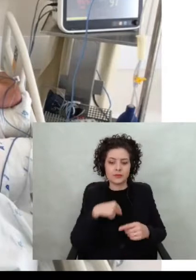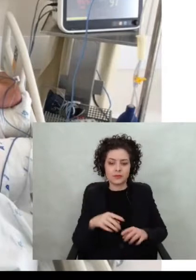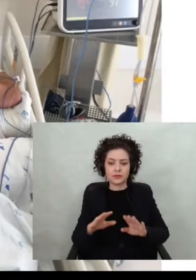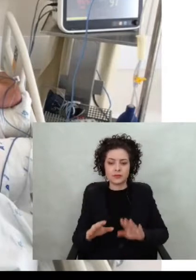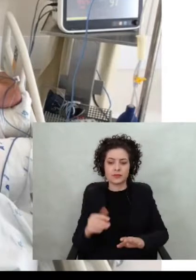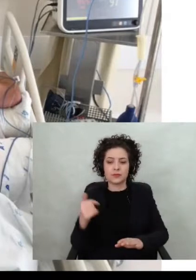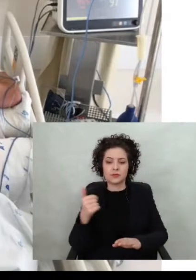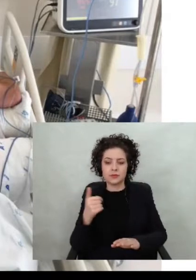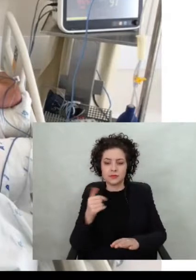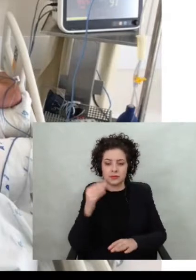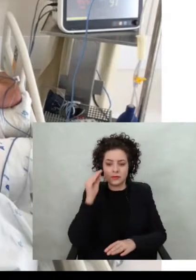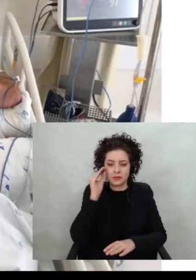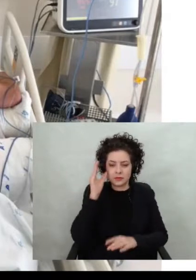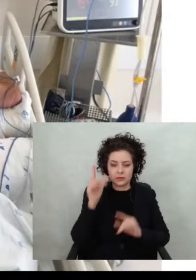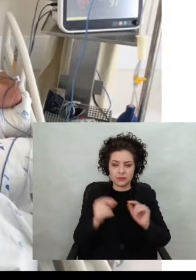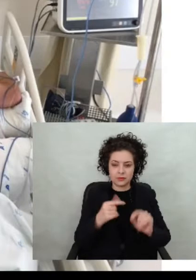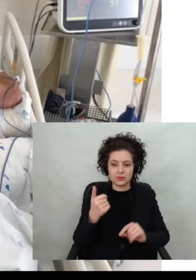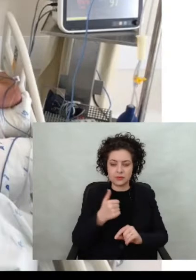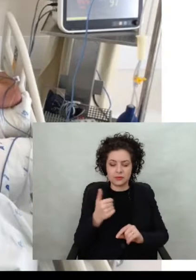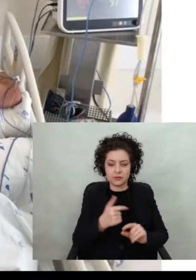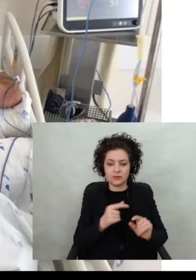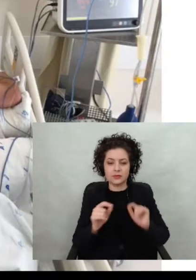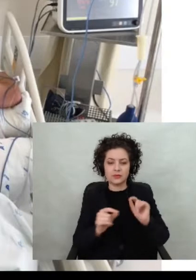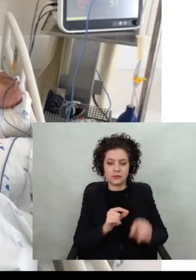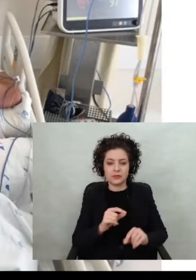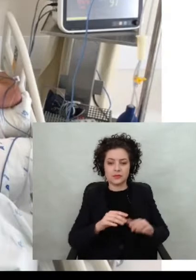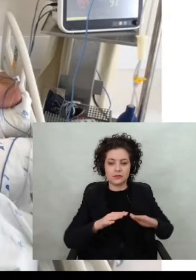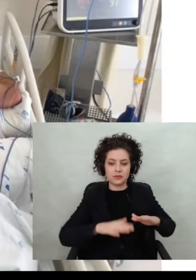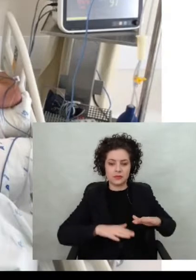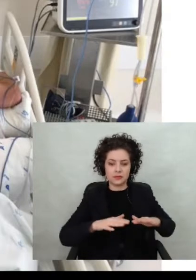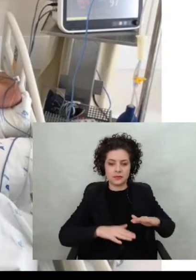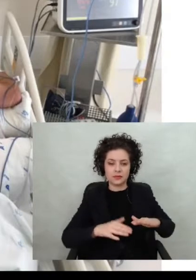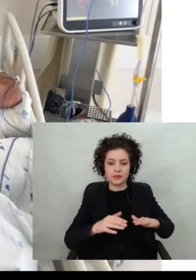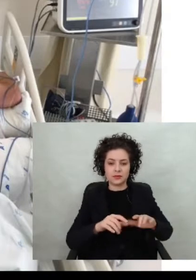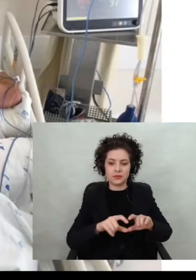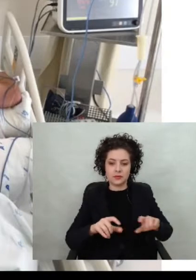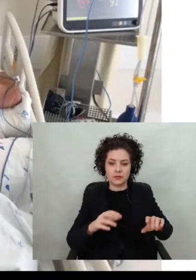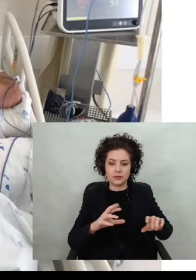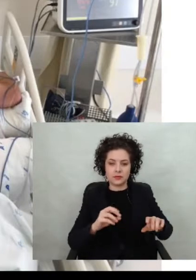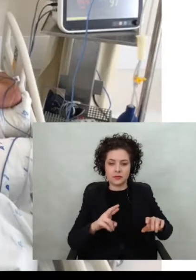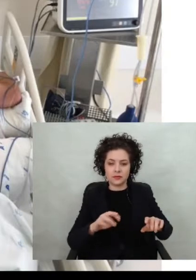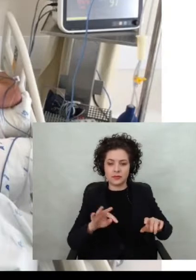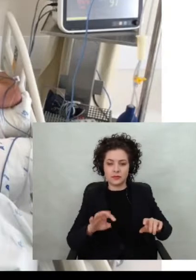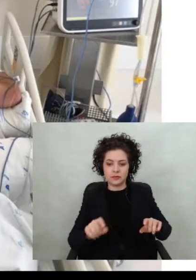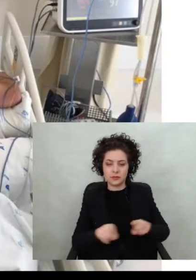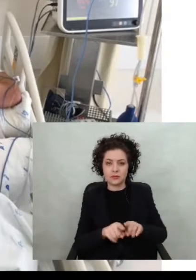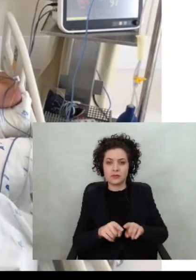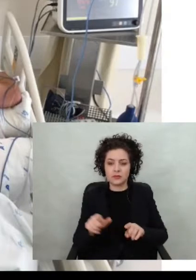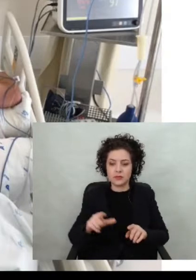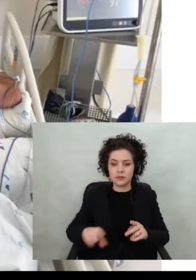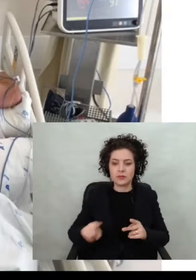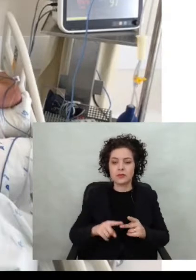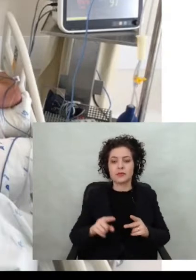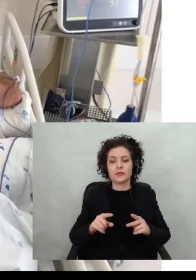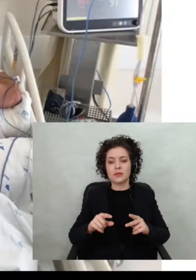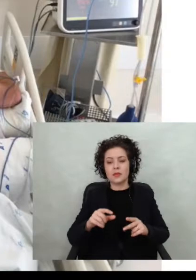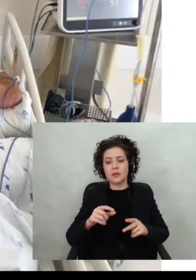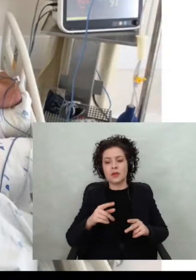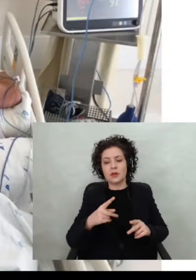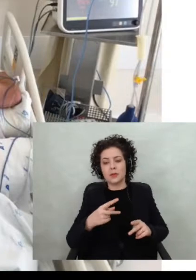de volumes correntes baixos, a otimização do que se chama pressão expiratória final positiva, ou seja, o